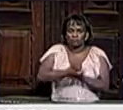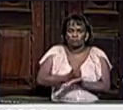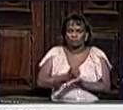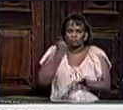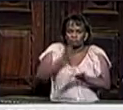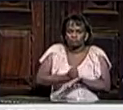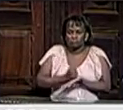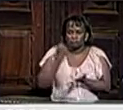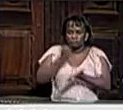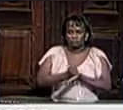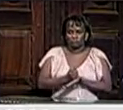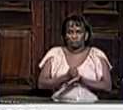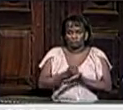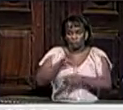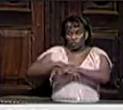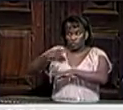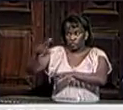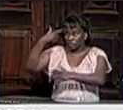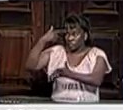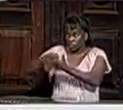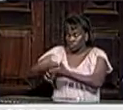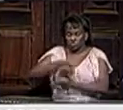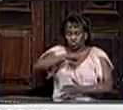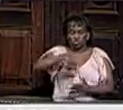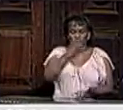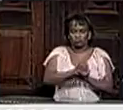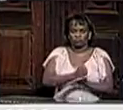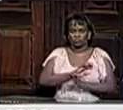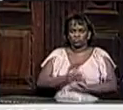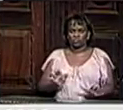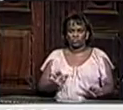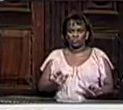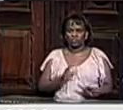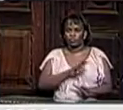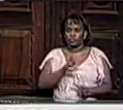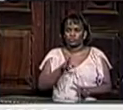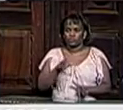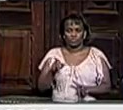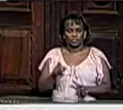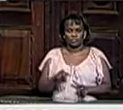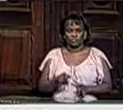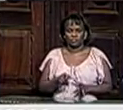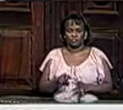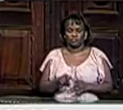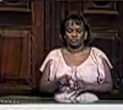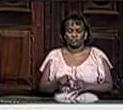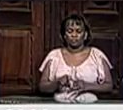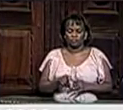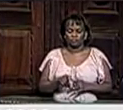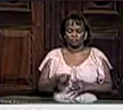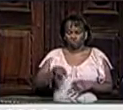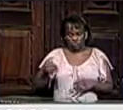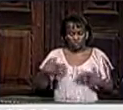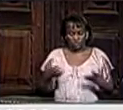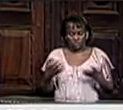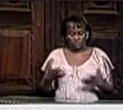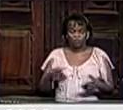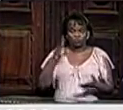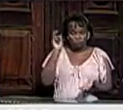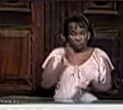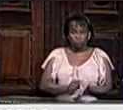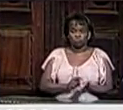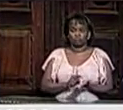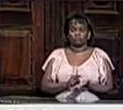carimbadores de decisões governamentais, e não o somos. Queremos, de